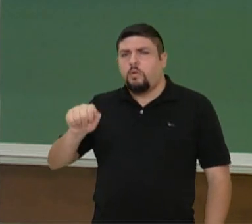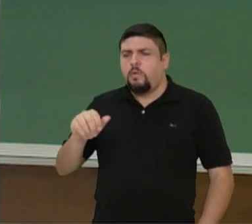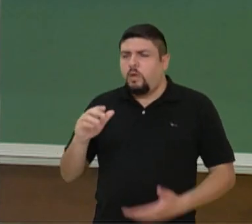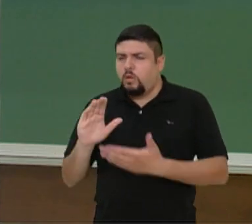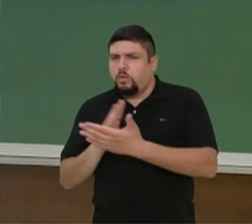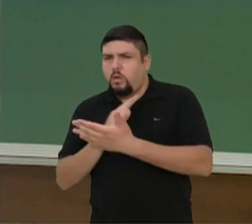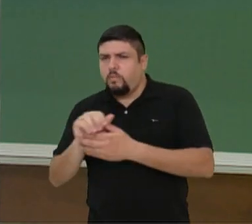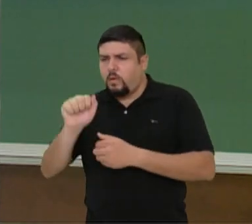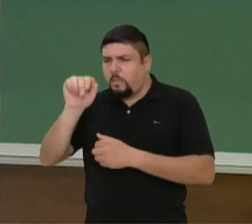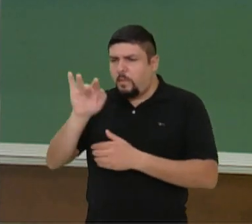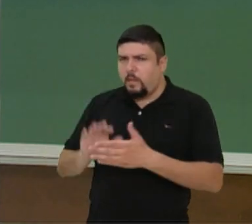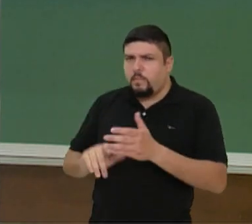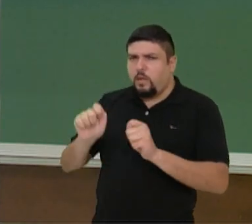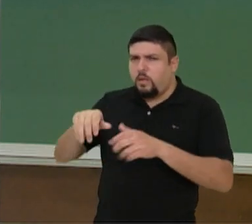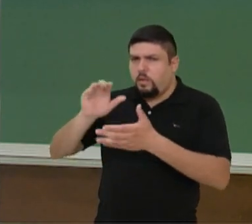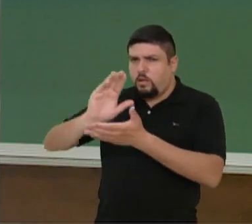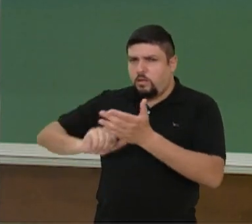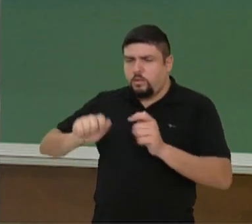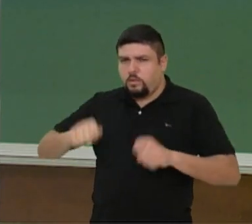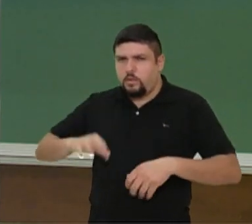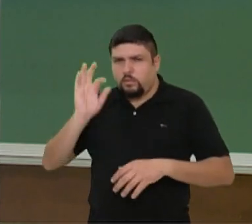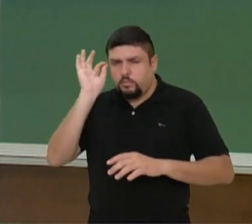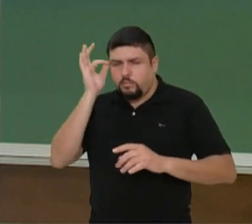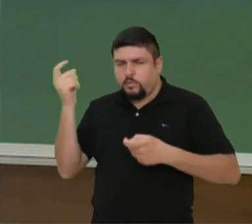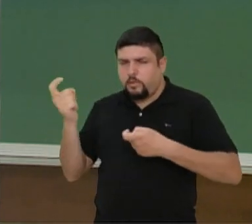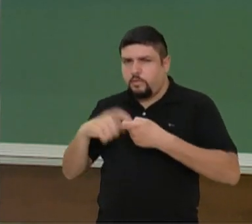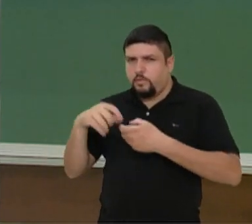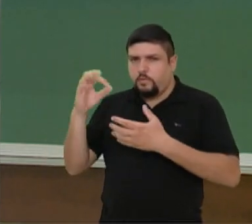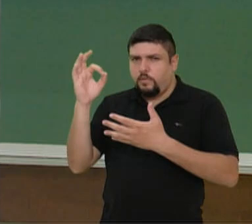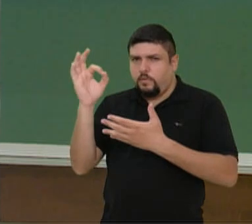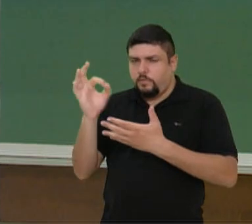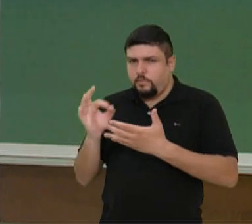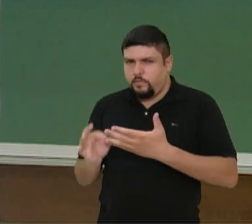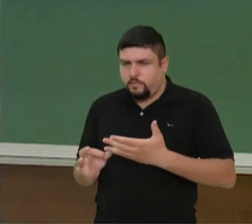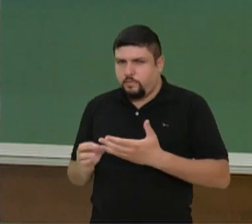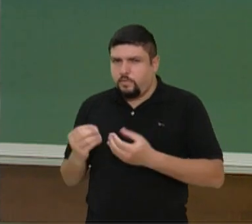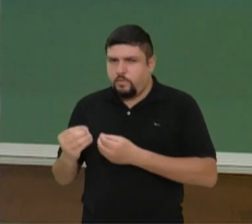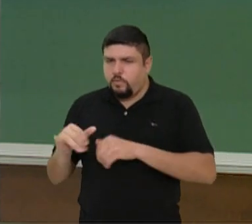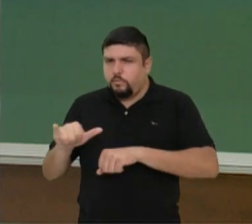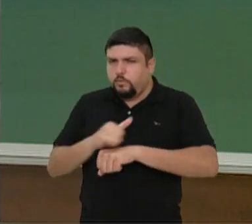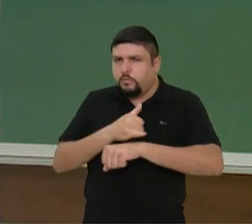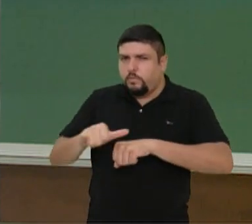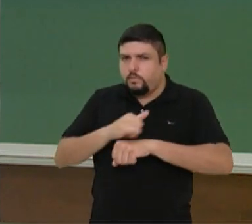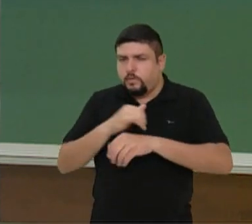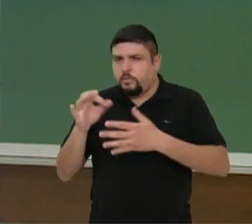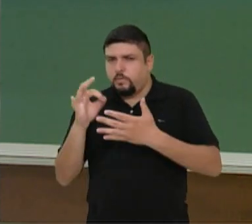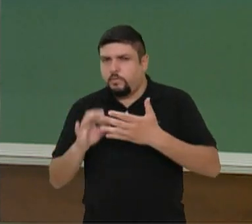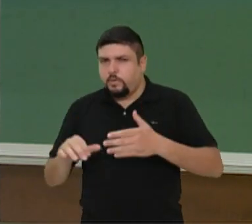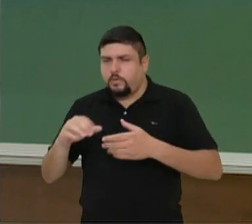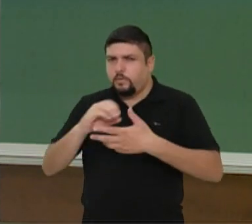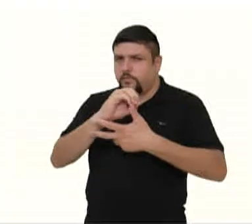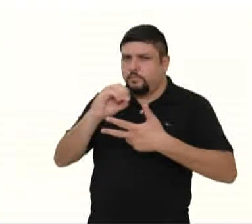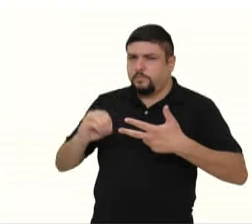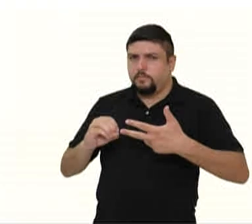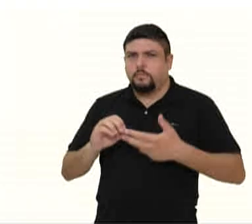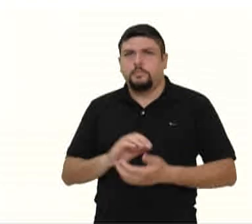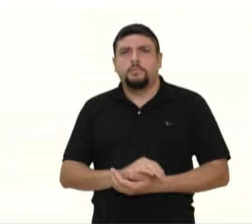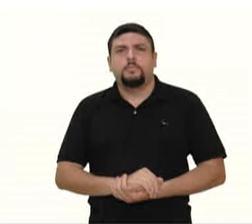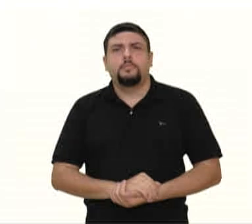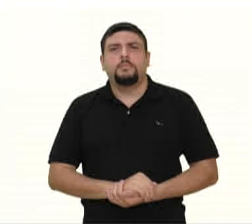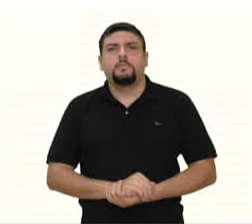já elimina. Voltamos daqui a pouquinho com mais algumas técnicas de correção e a resolução dessa atividade.